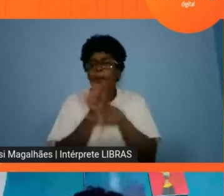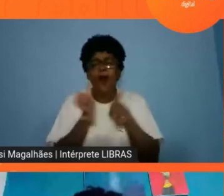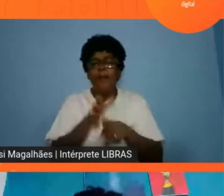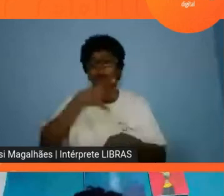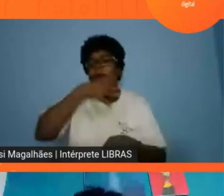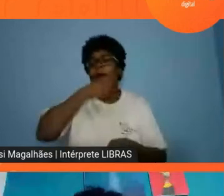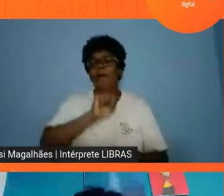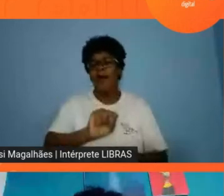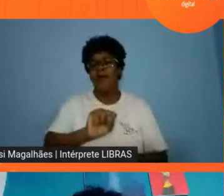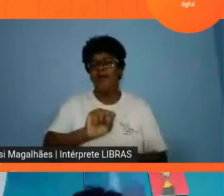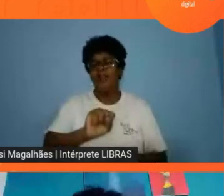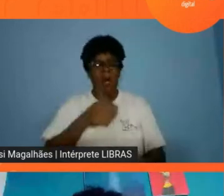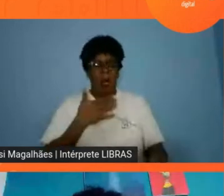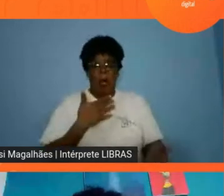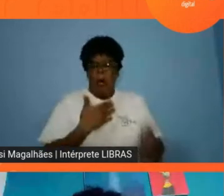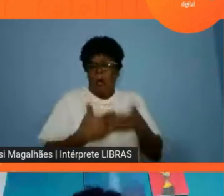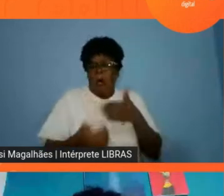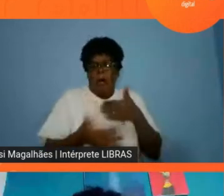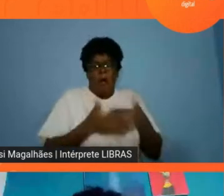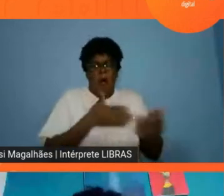qualquer educação, mas uma educação